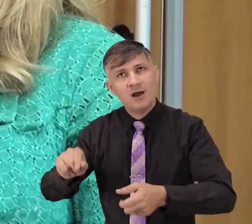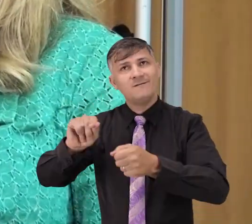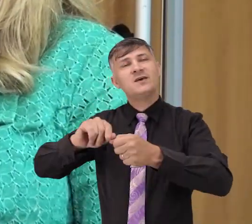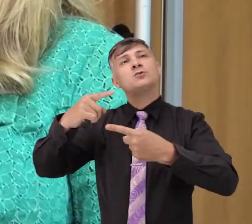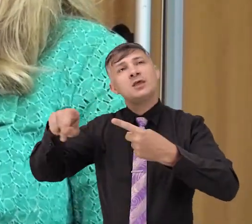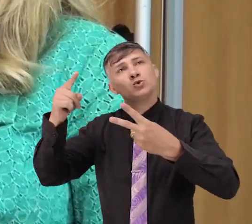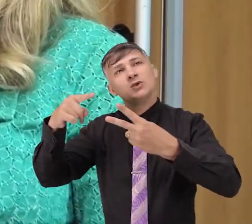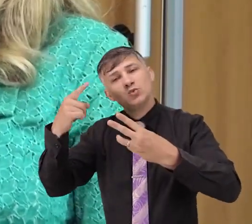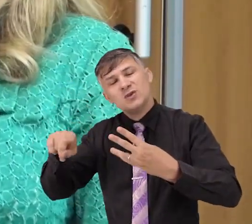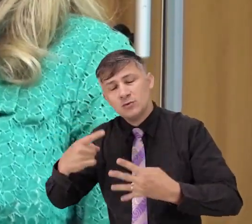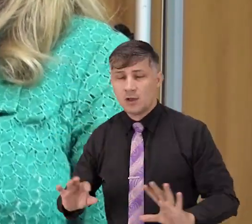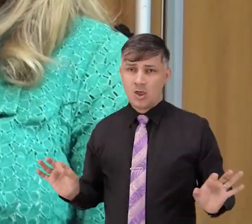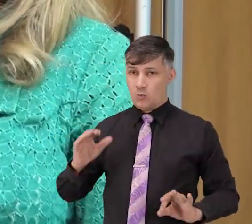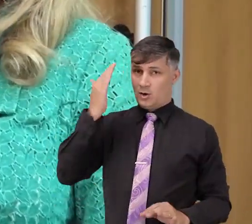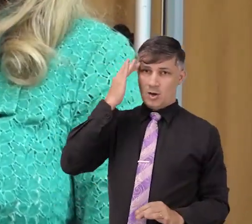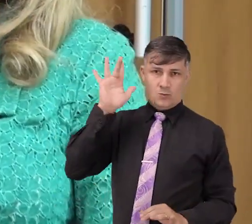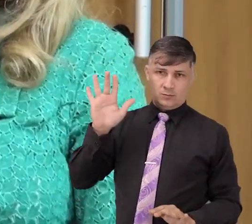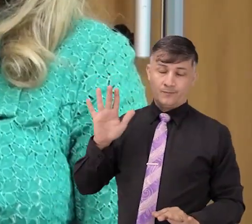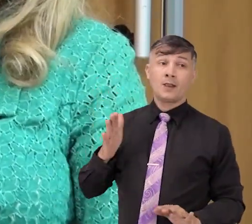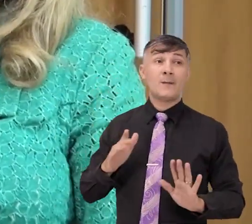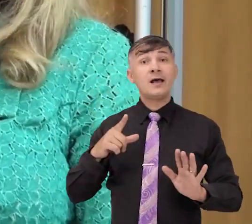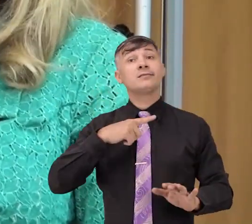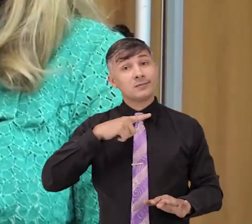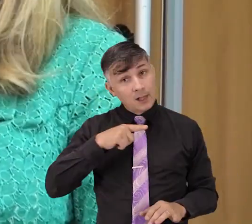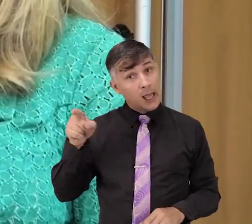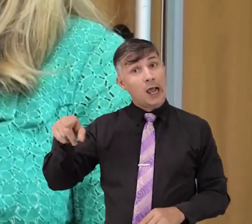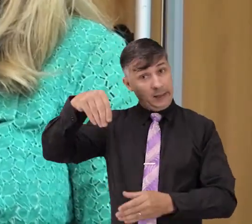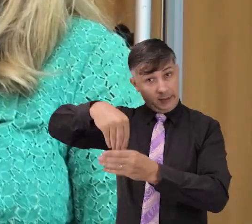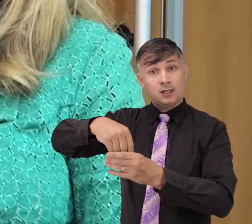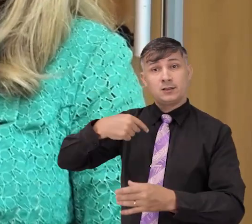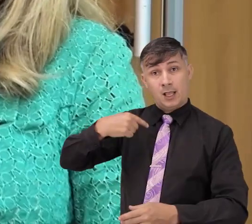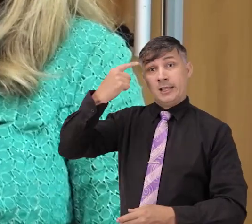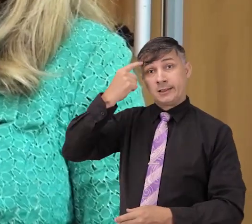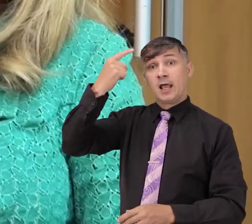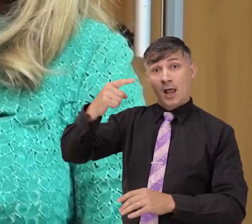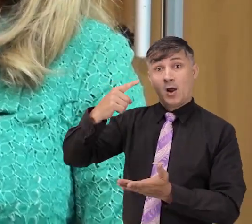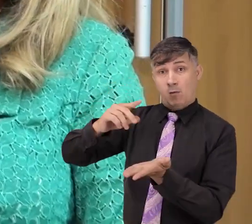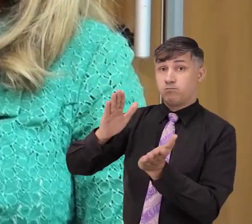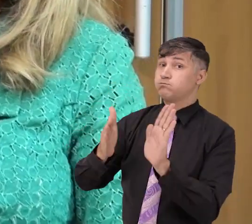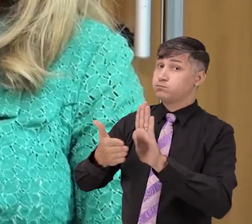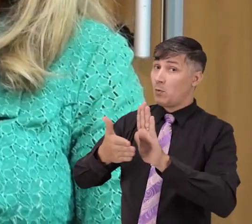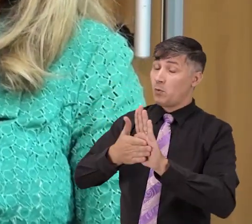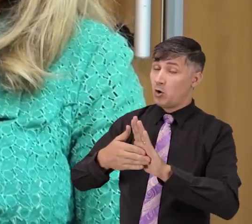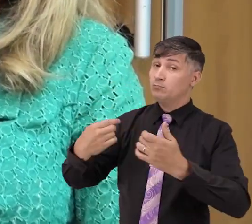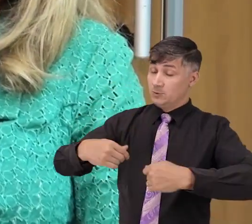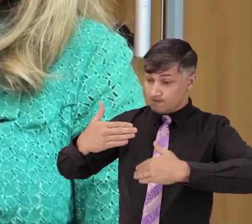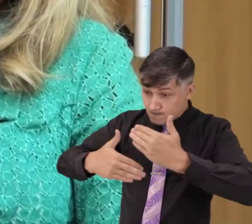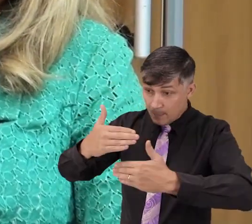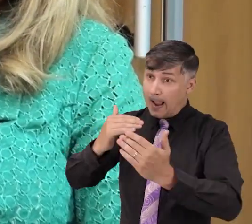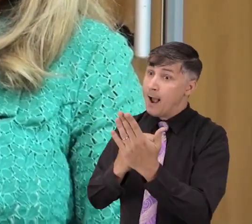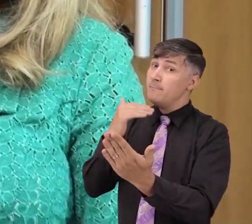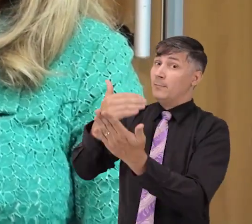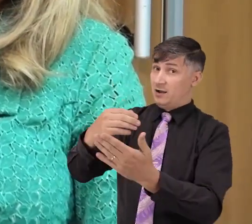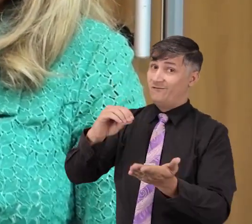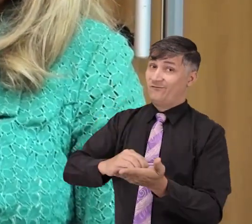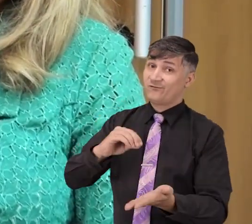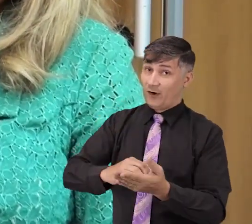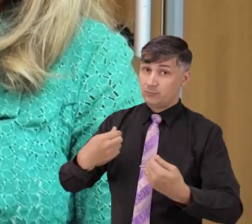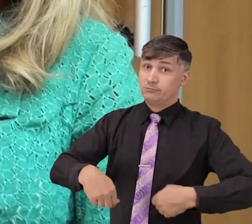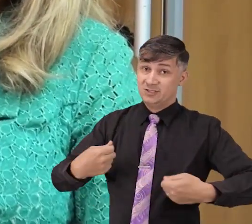iniciativas nesse sentido. Eu acho que tem que caminhar muito mais, porque... Realmente, a advocacia,